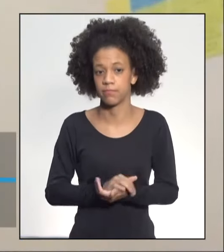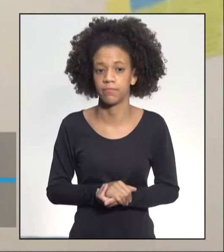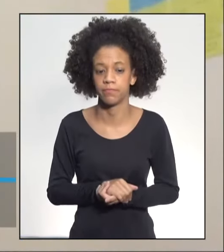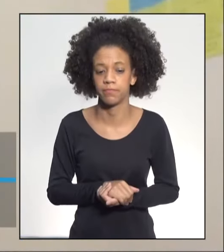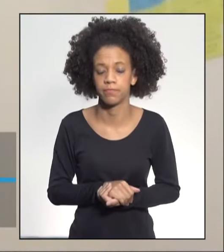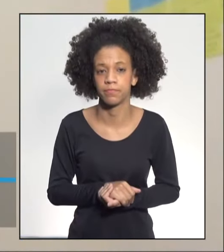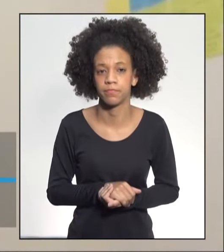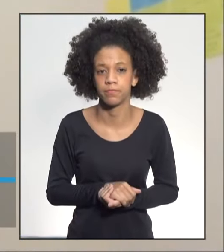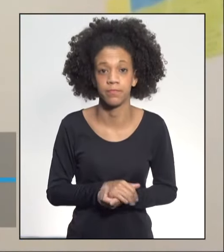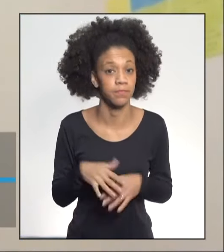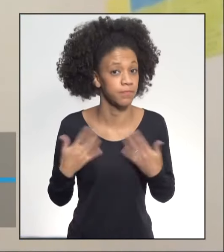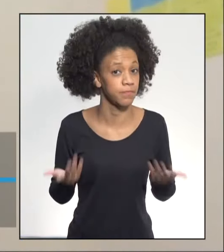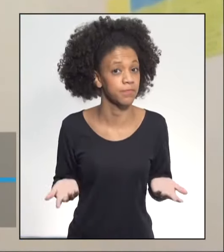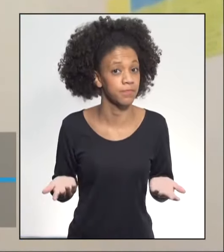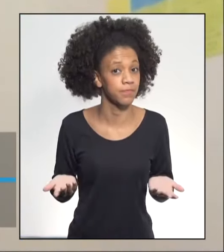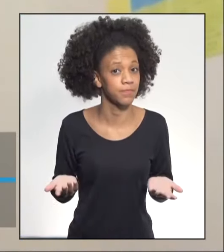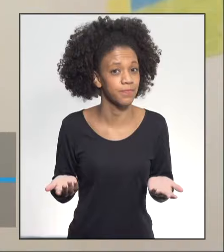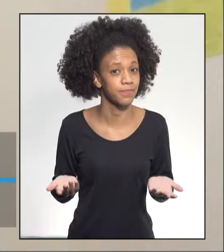Vamos lá?